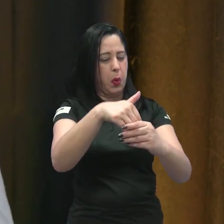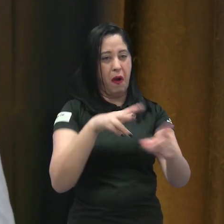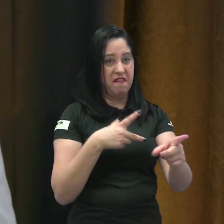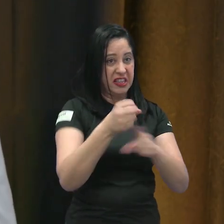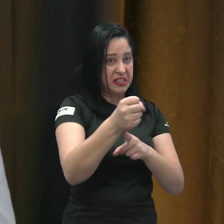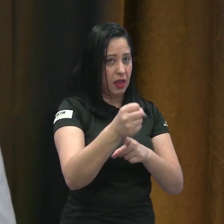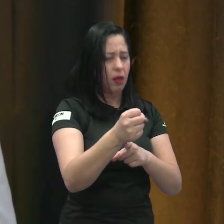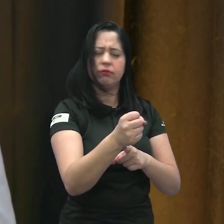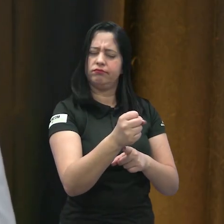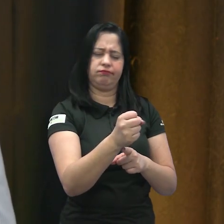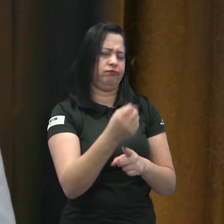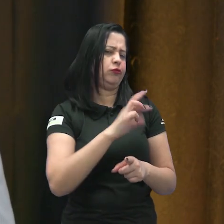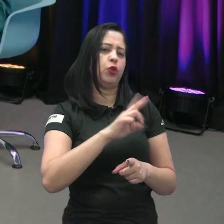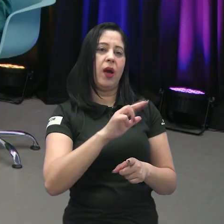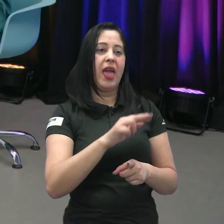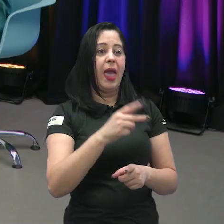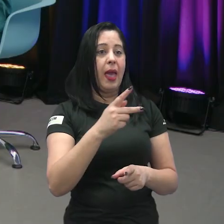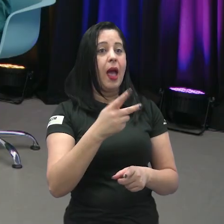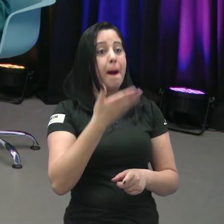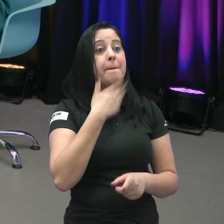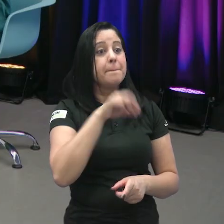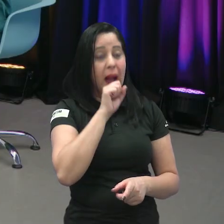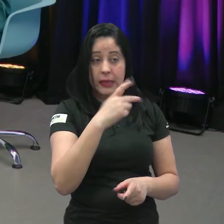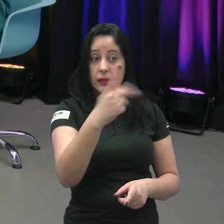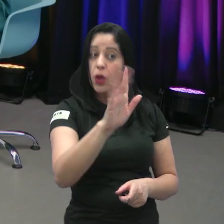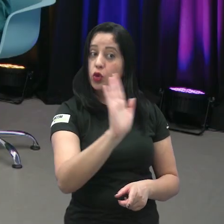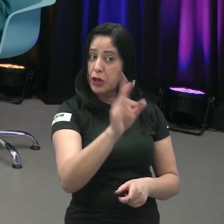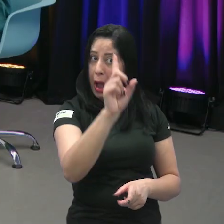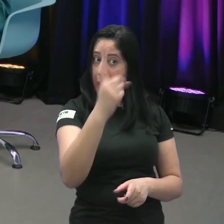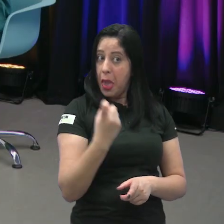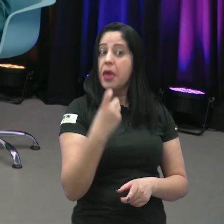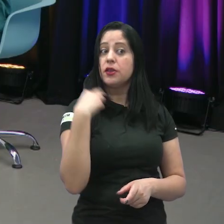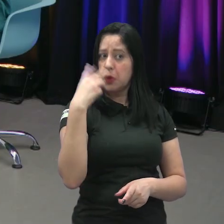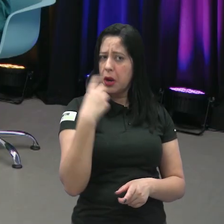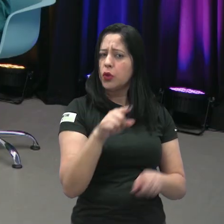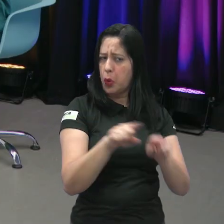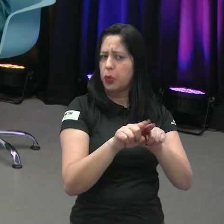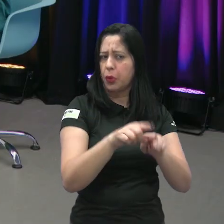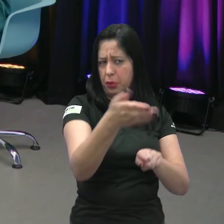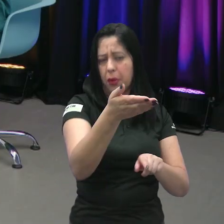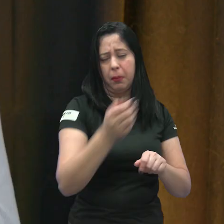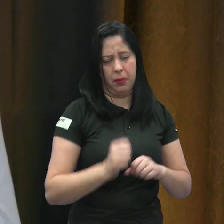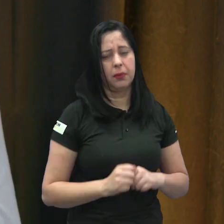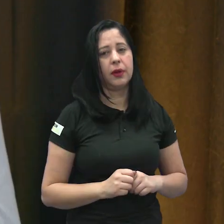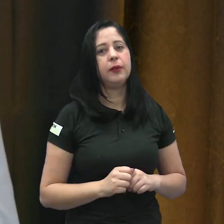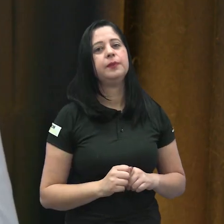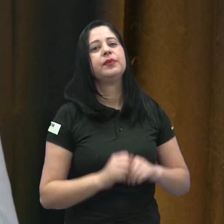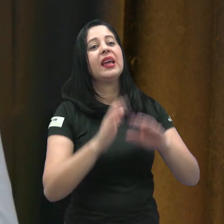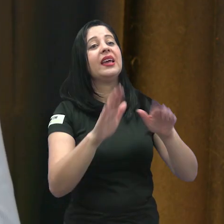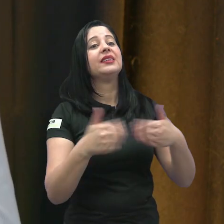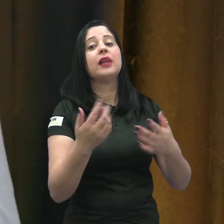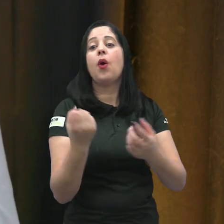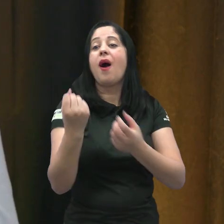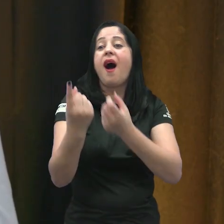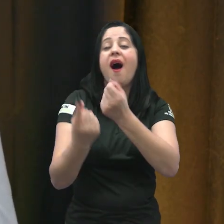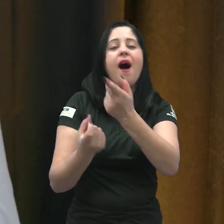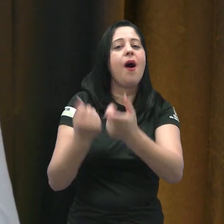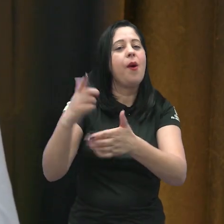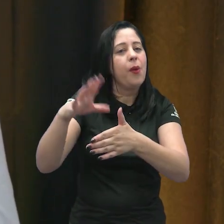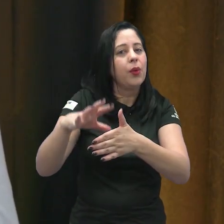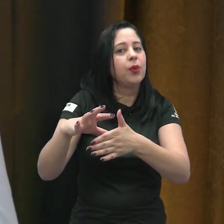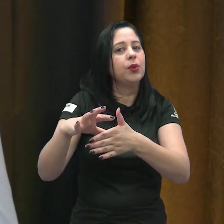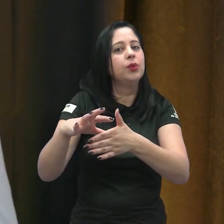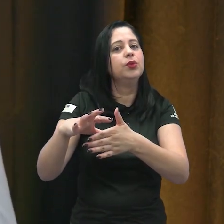seu pai já foi vereador, não é? Ele é um líder, tá certo? Alguns são líderes e por diversas razões